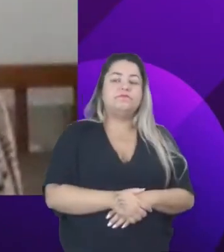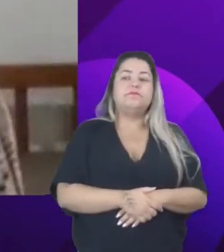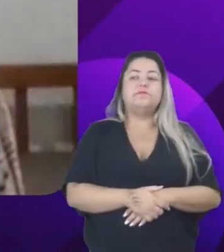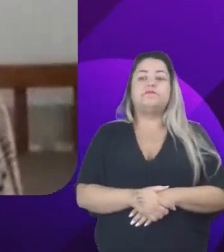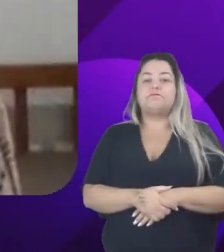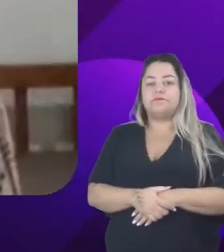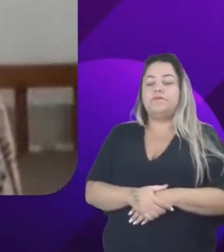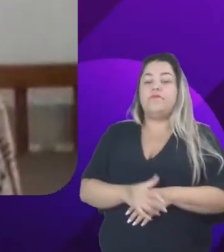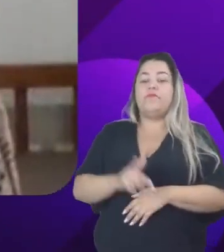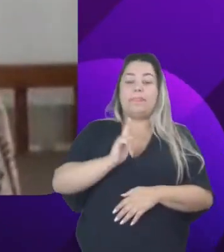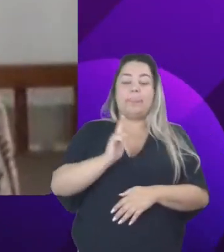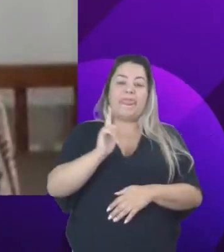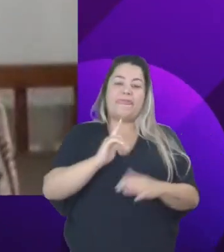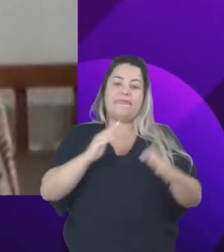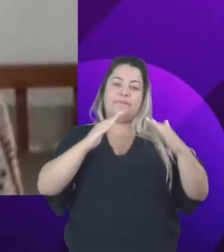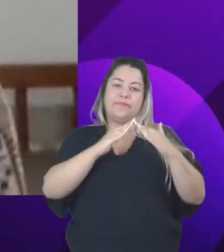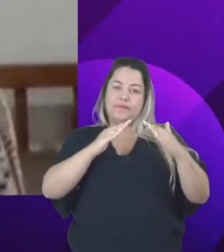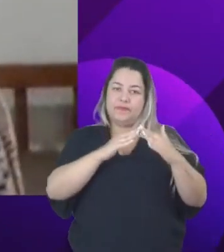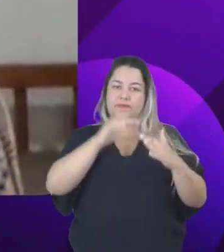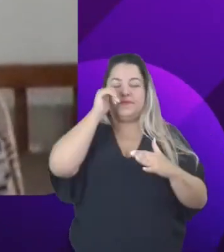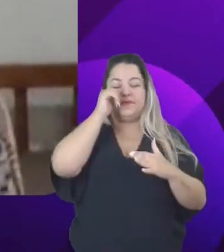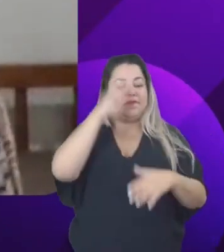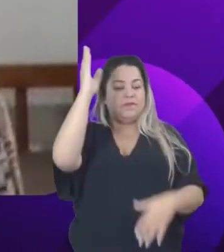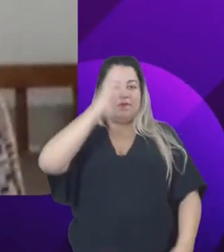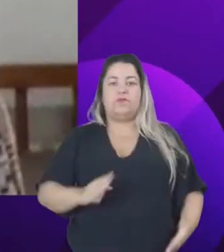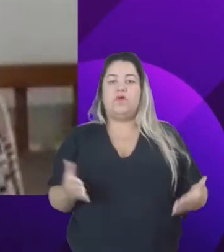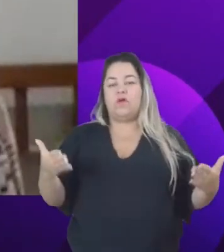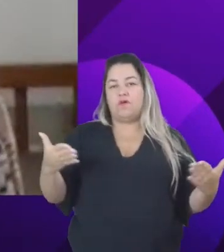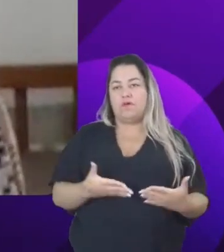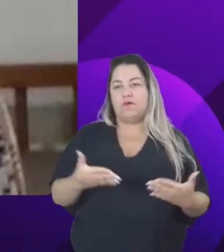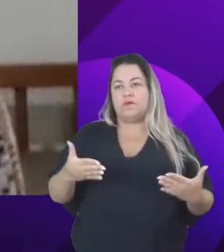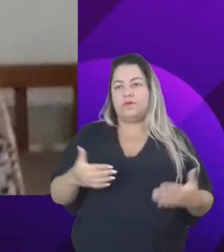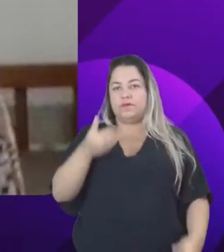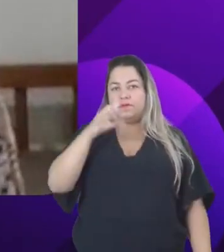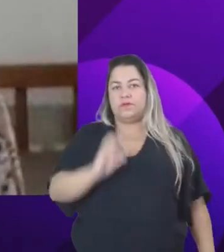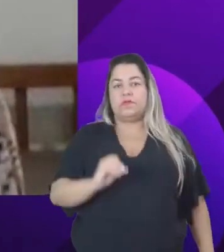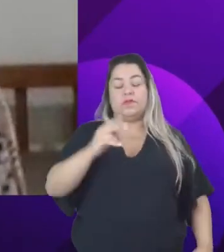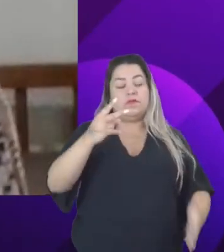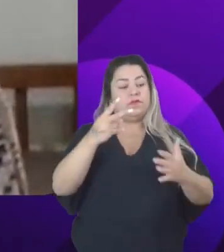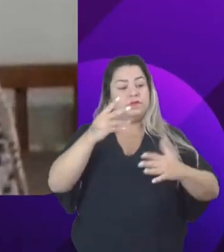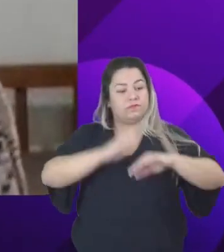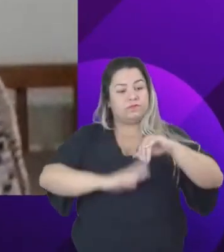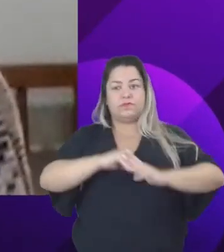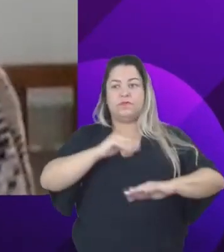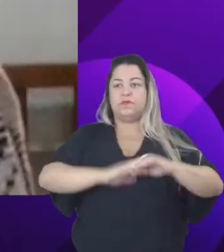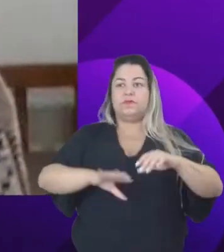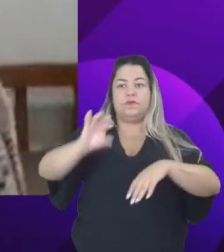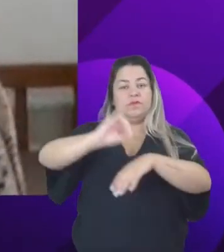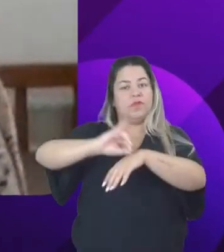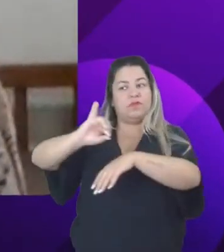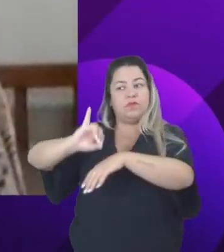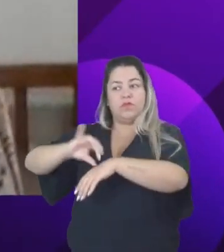Mas nós temos casas da mulher brasileira hoje, atualmente, 10 funcionando e 9 em